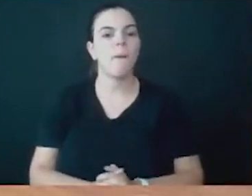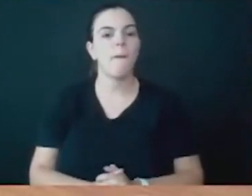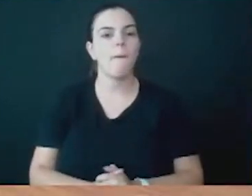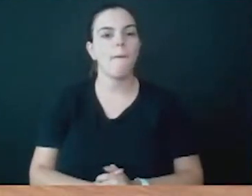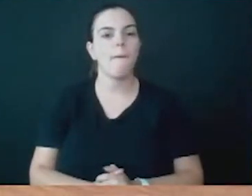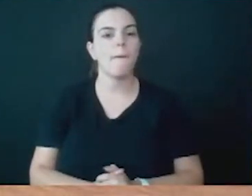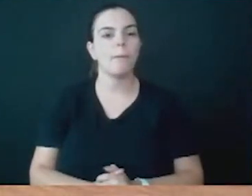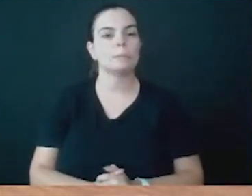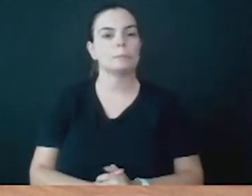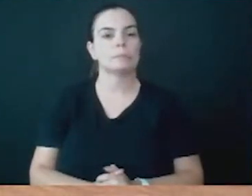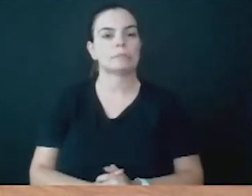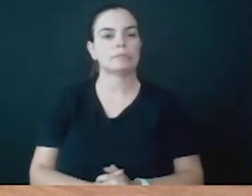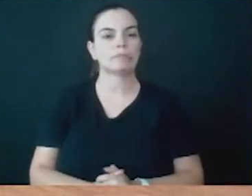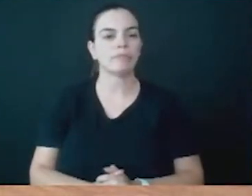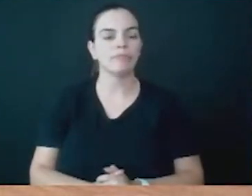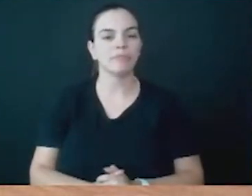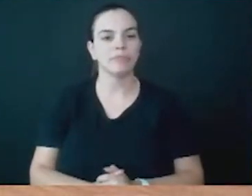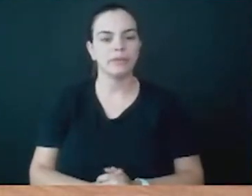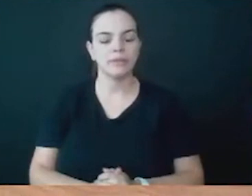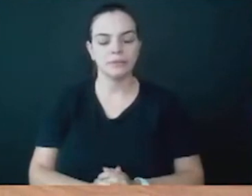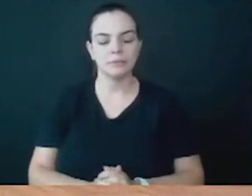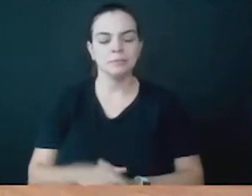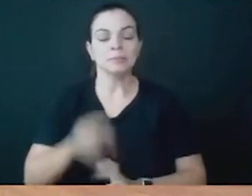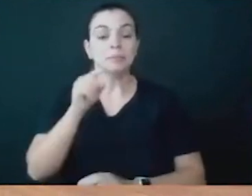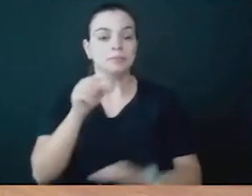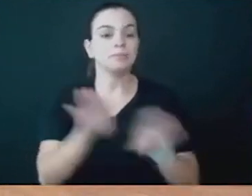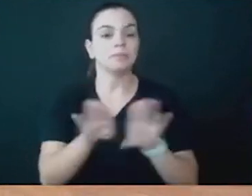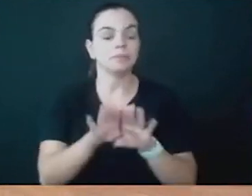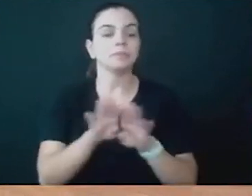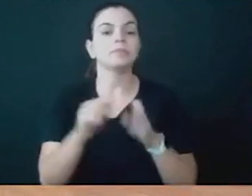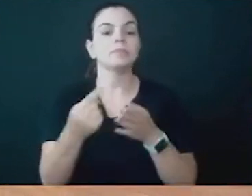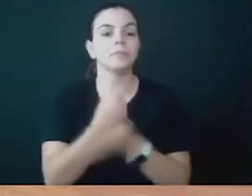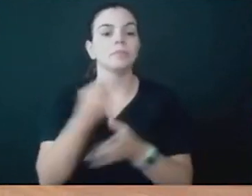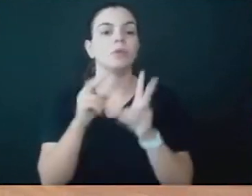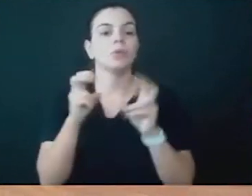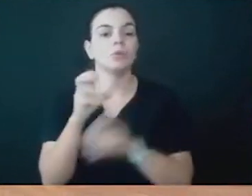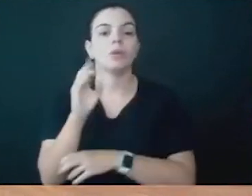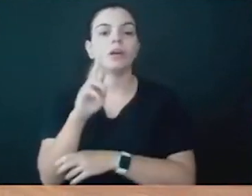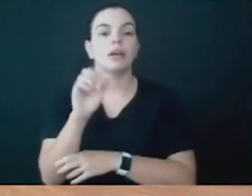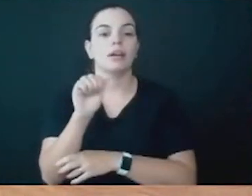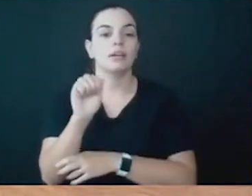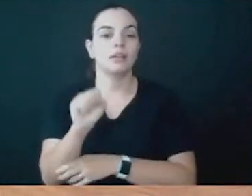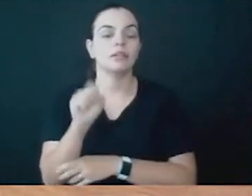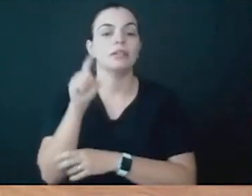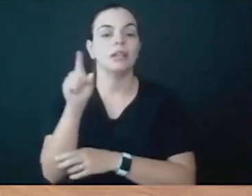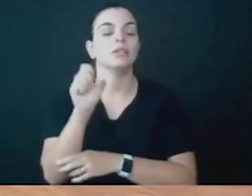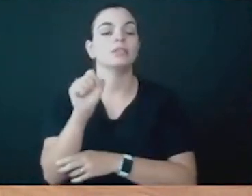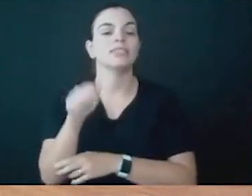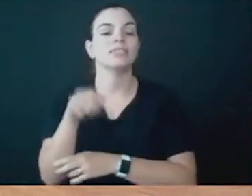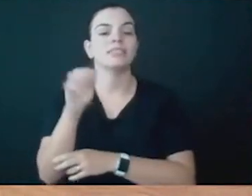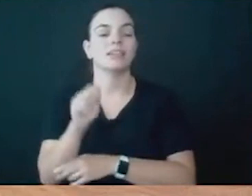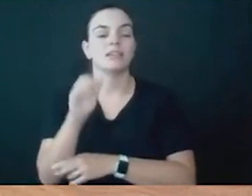Então, daí a senhora também perguntou sobre o CRAS do Santa Cândida. Então, a prefeitura ela já vem há algum tempo buscando